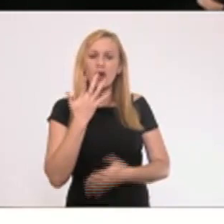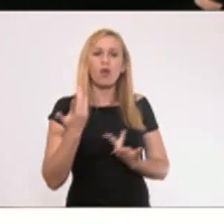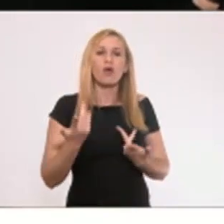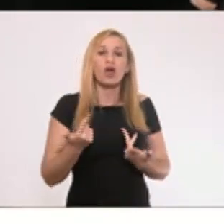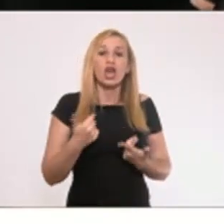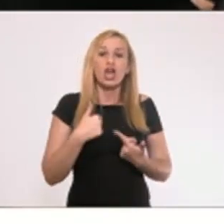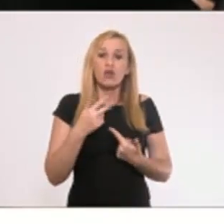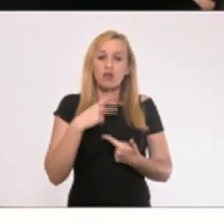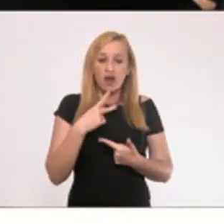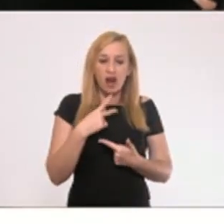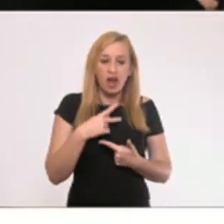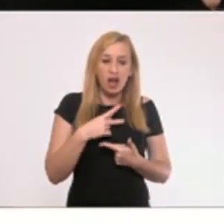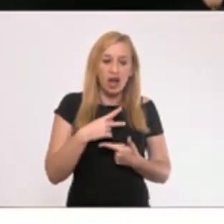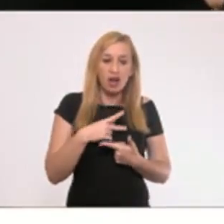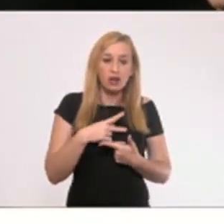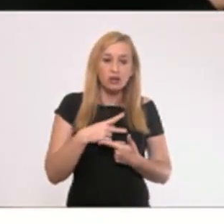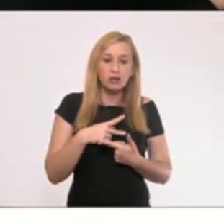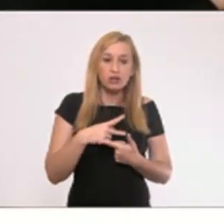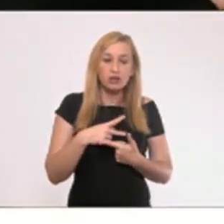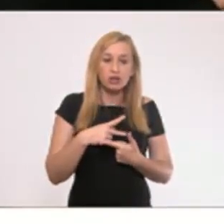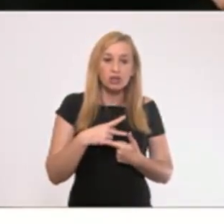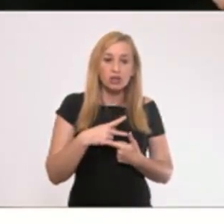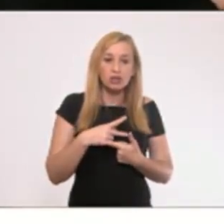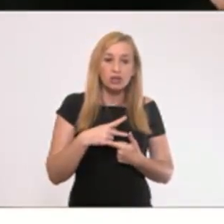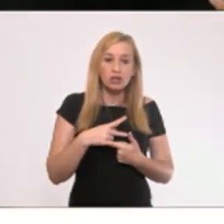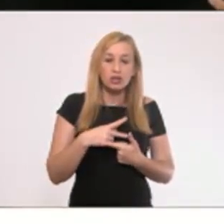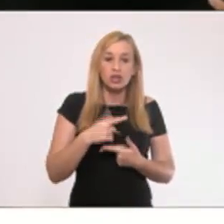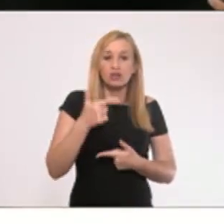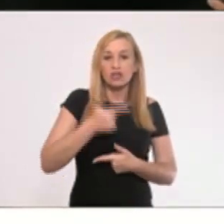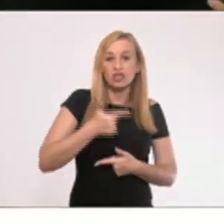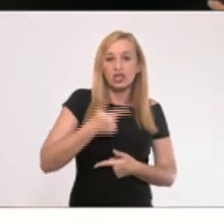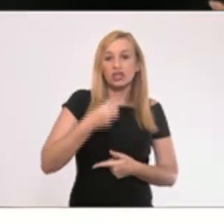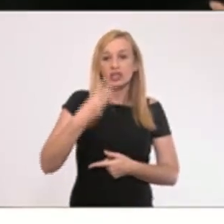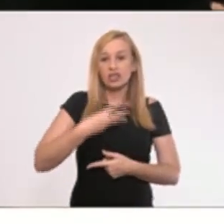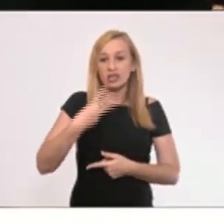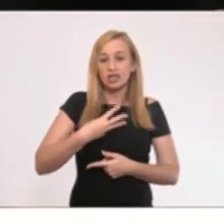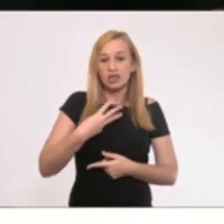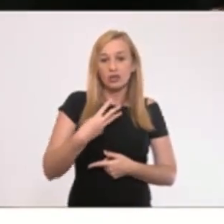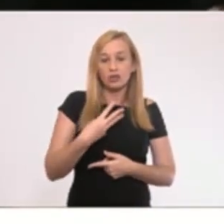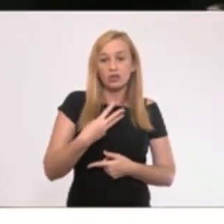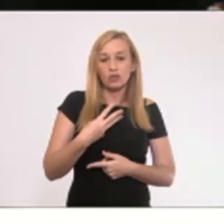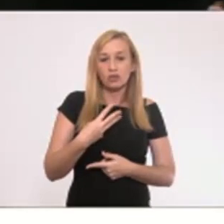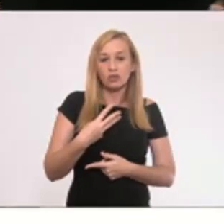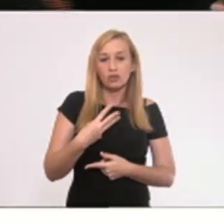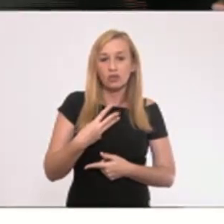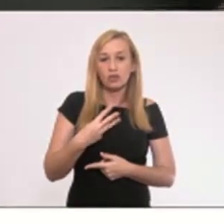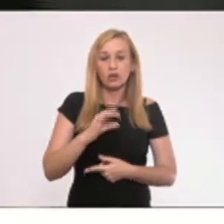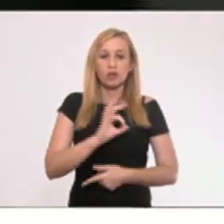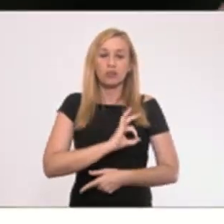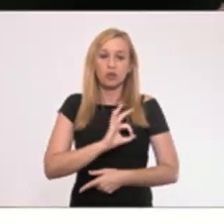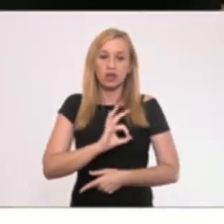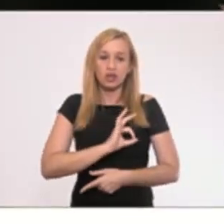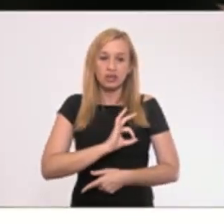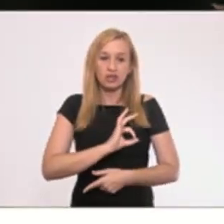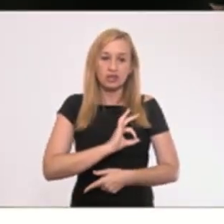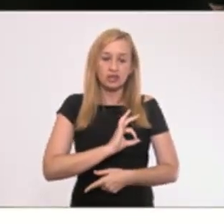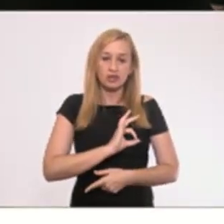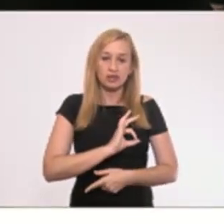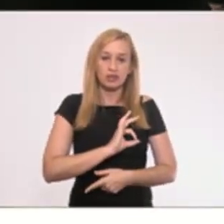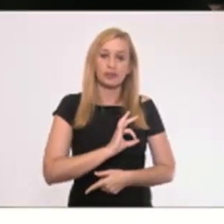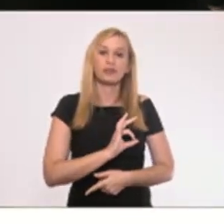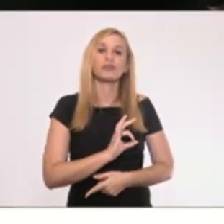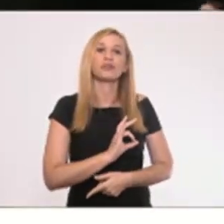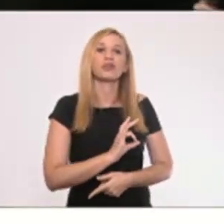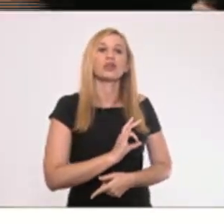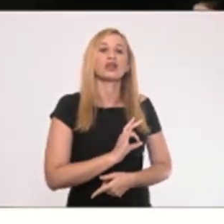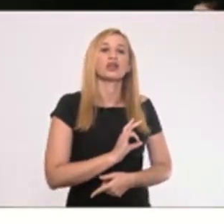entrar sobre o 23º Batalhão, e aqui está aqui o deputado Luiz Paulo, que já